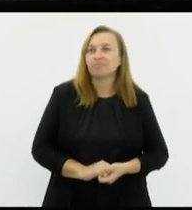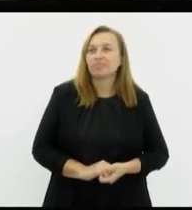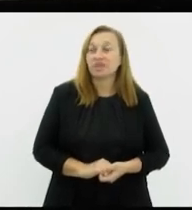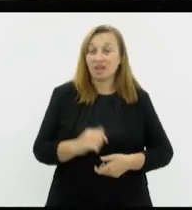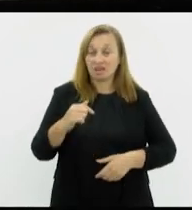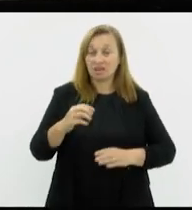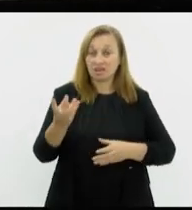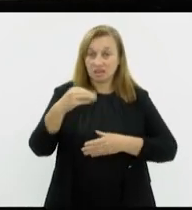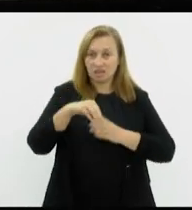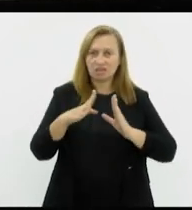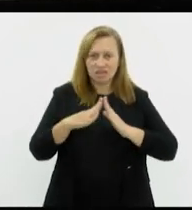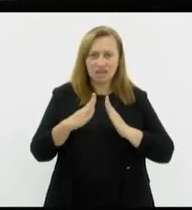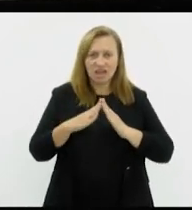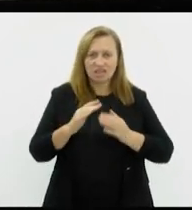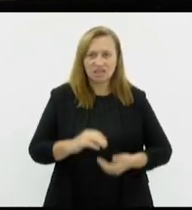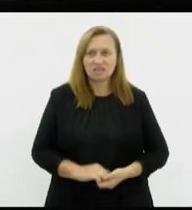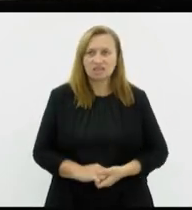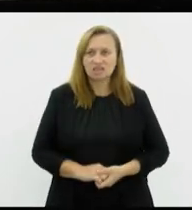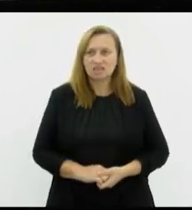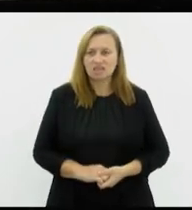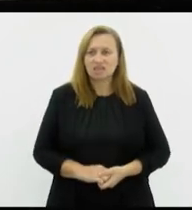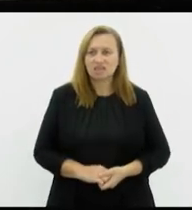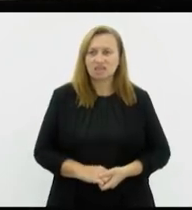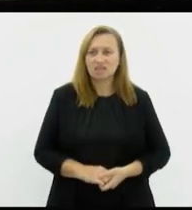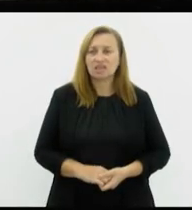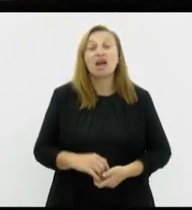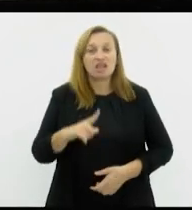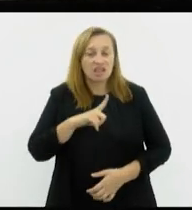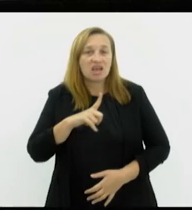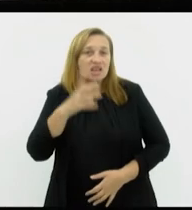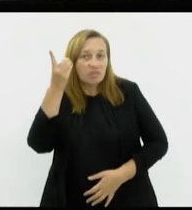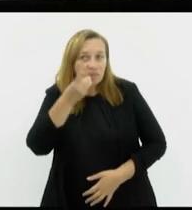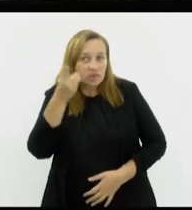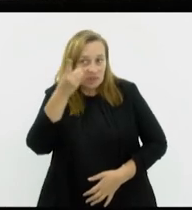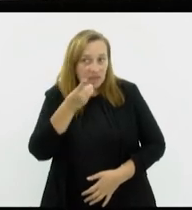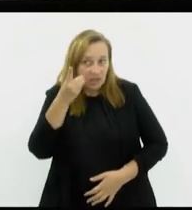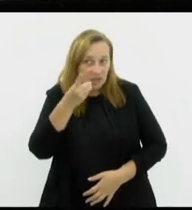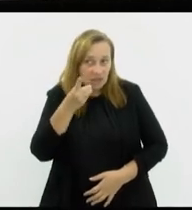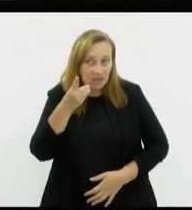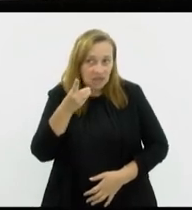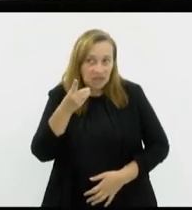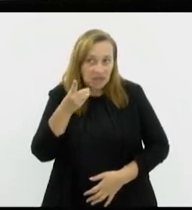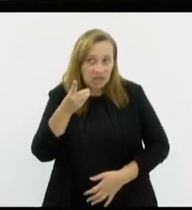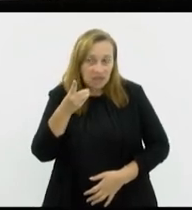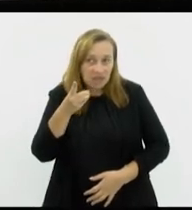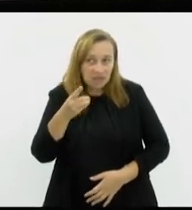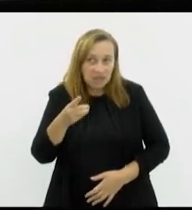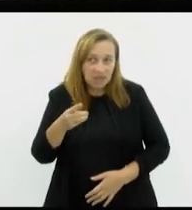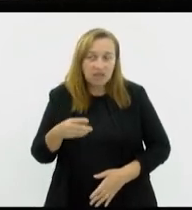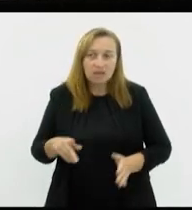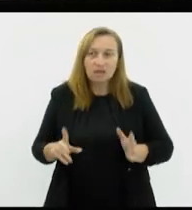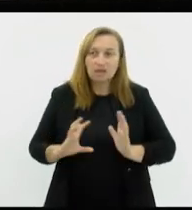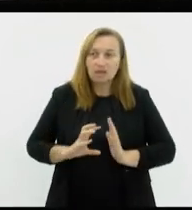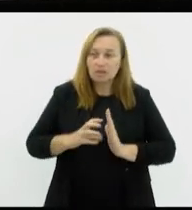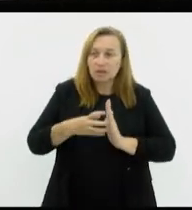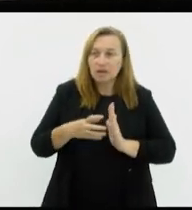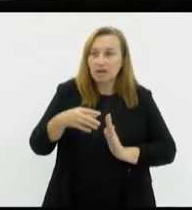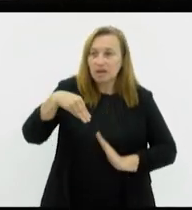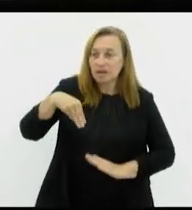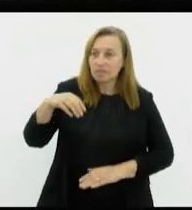Aqui dentro dessa casa, tem deputada cujo pseudônimo é do MST, uma facção